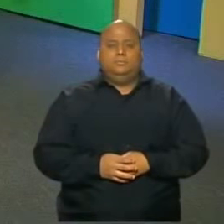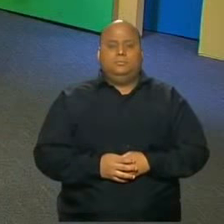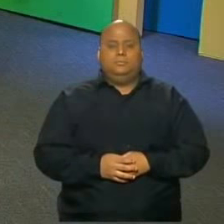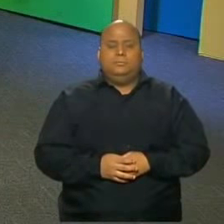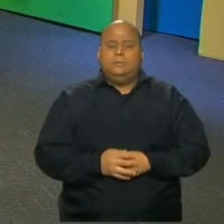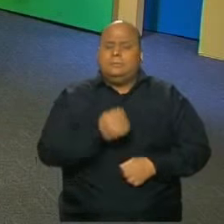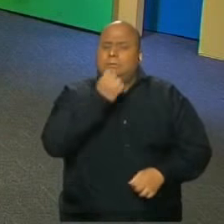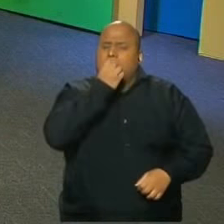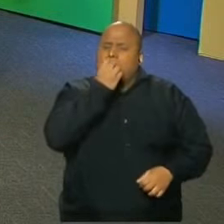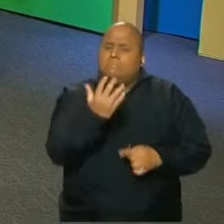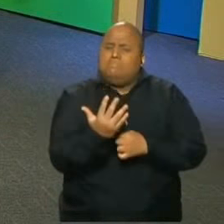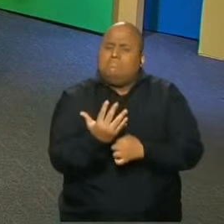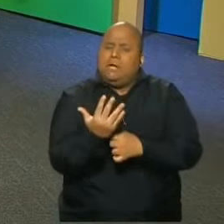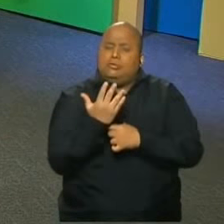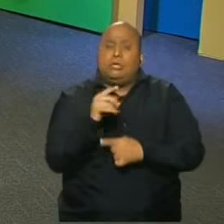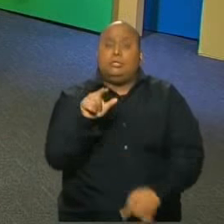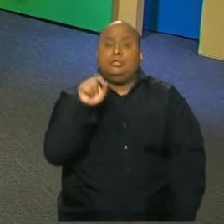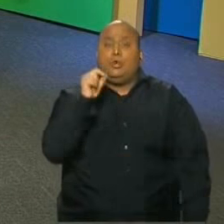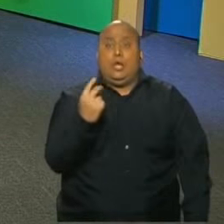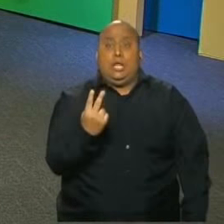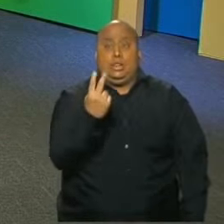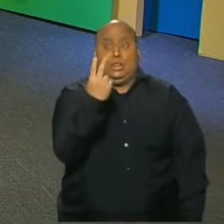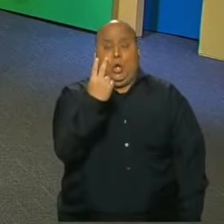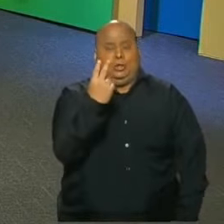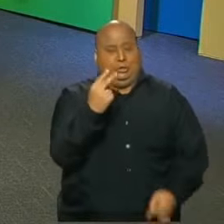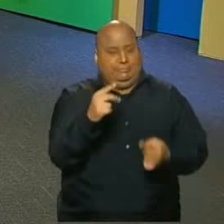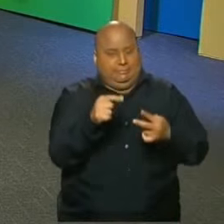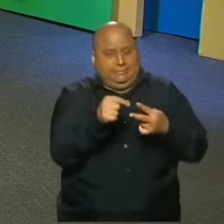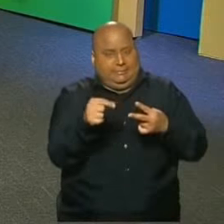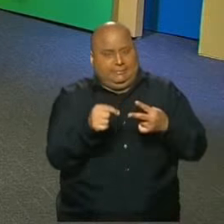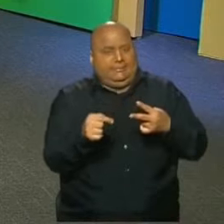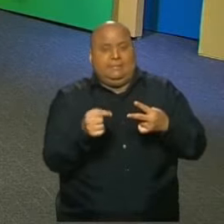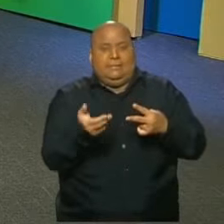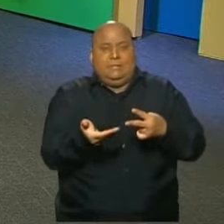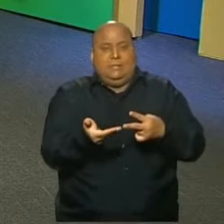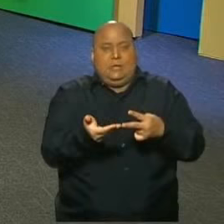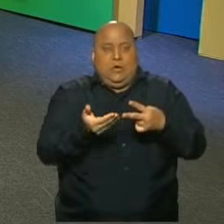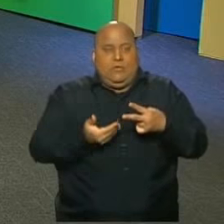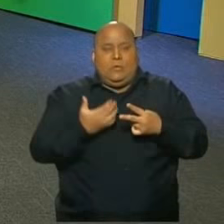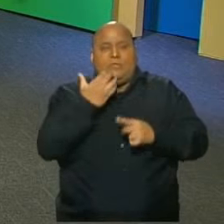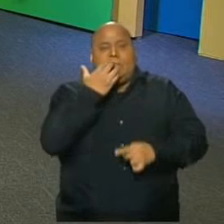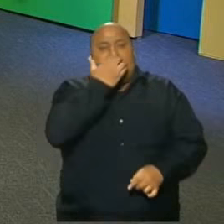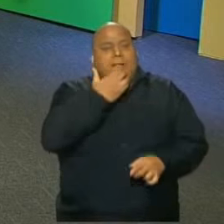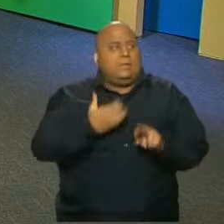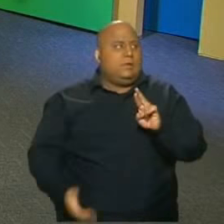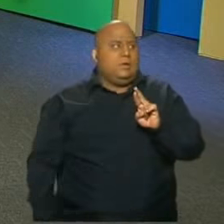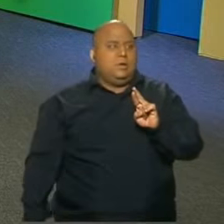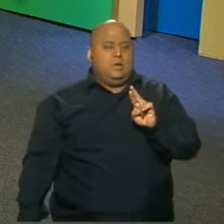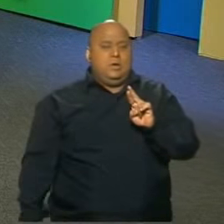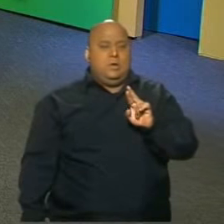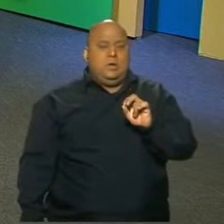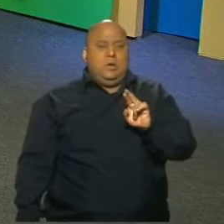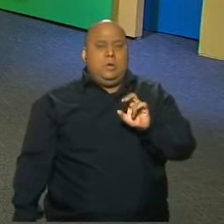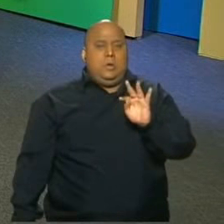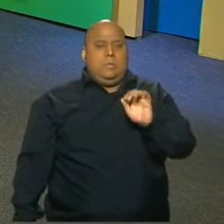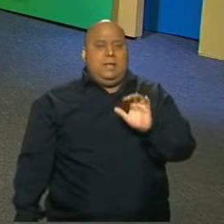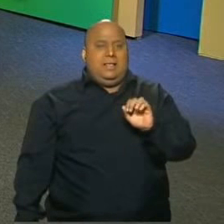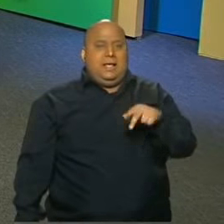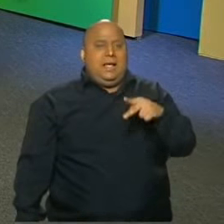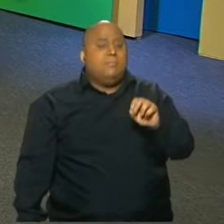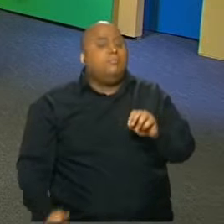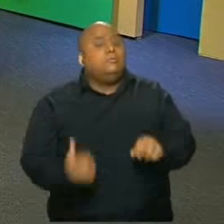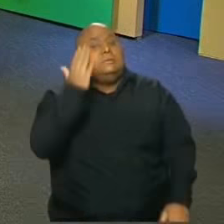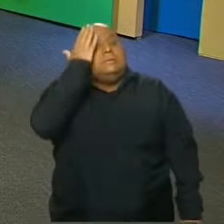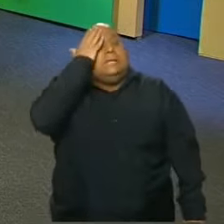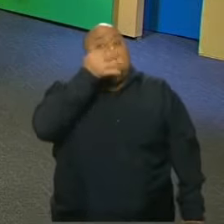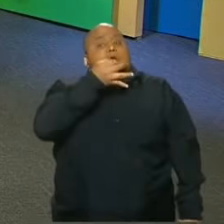Boa, e para ajudar a gente, Bia, a escolher aqui apenas 2 premiados dessa categoria, convidamos a cantora e compositora Roberta Campos. Vamos saber quais